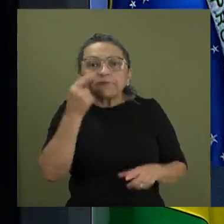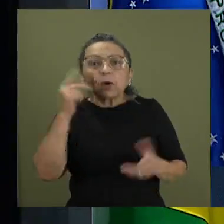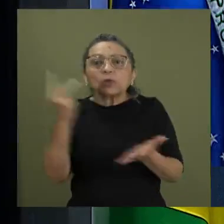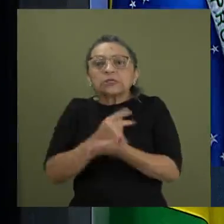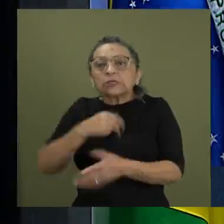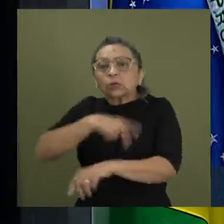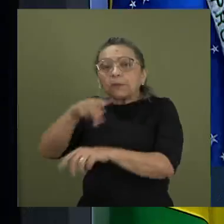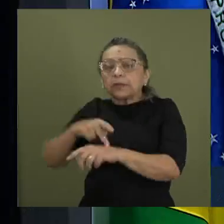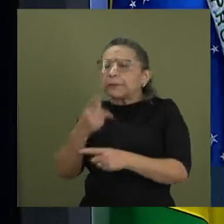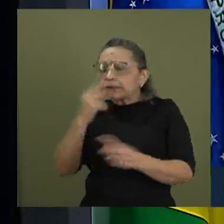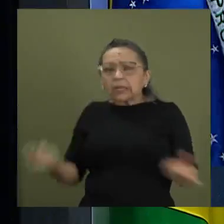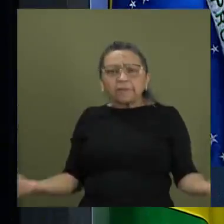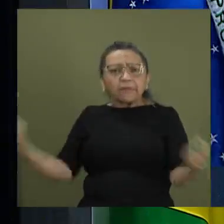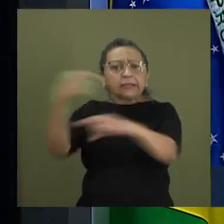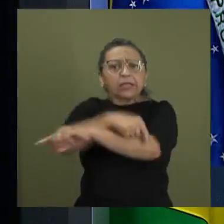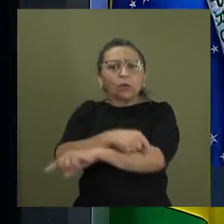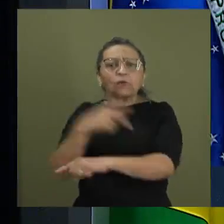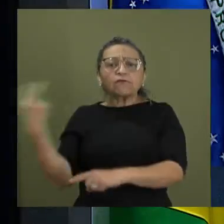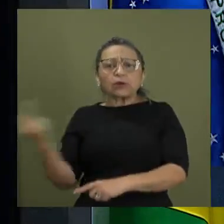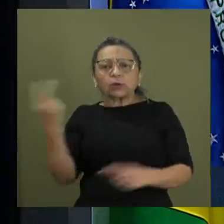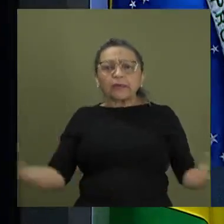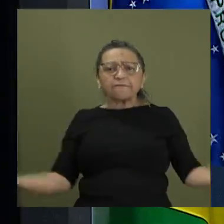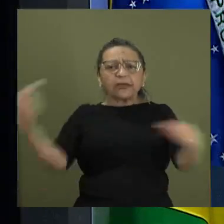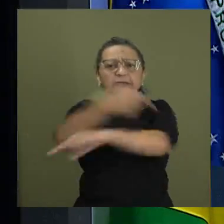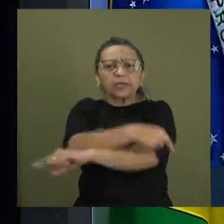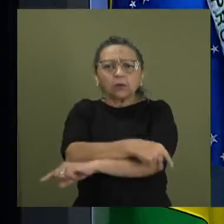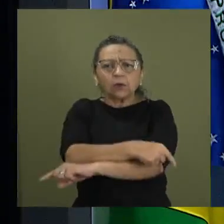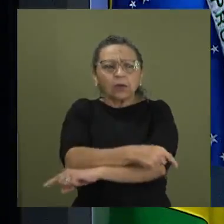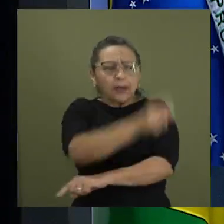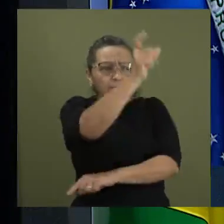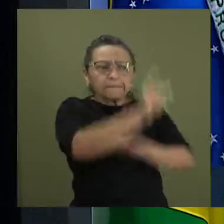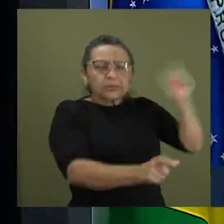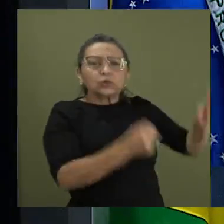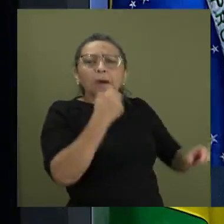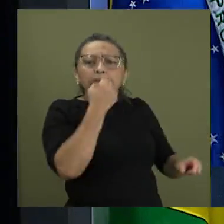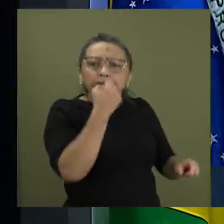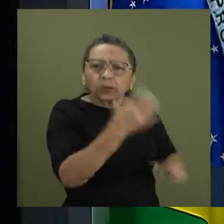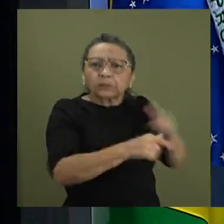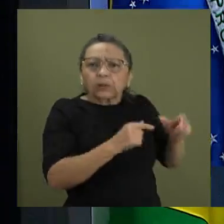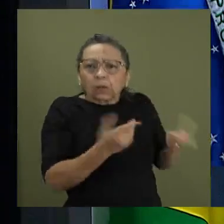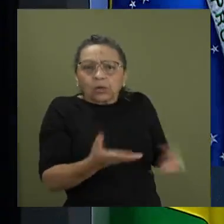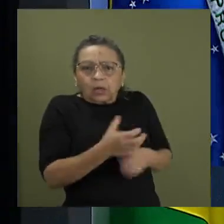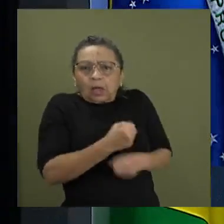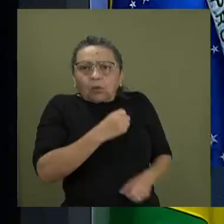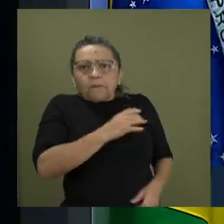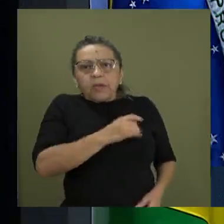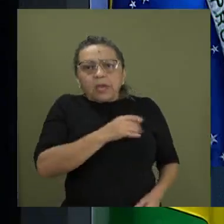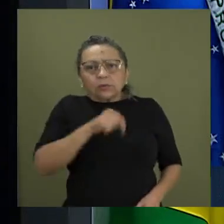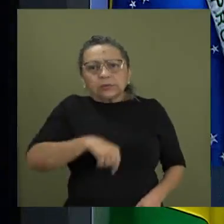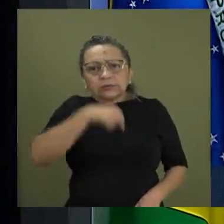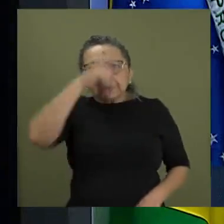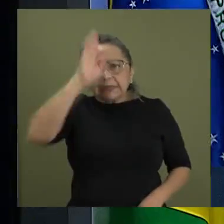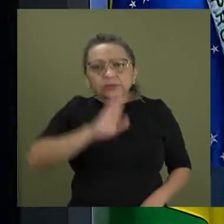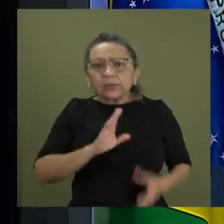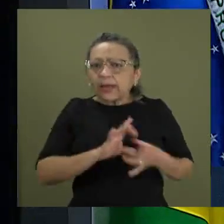que valores invertidos são esses? Pessoas boas, trabalhadoras, com medo nessa nação livre.